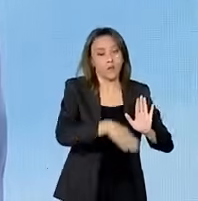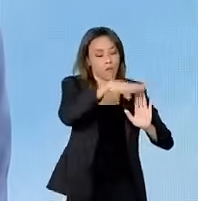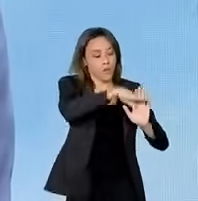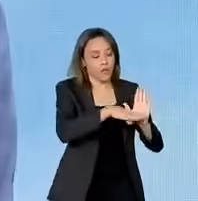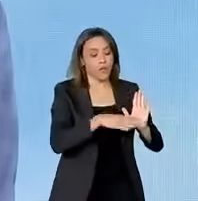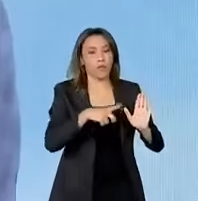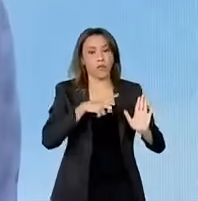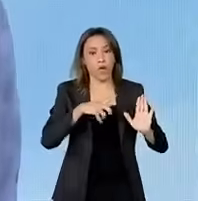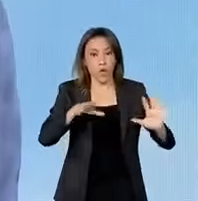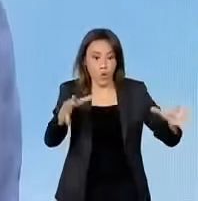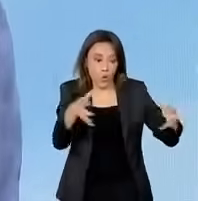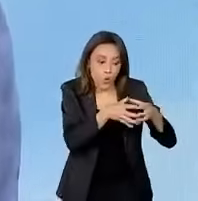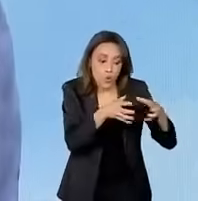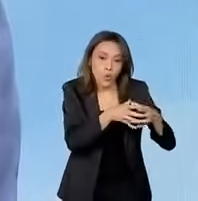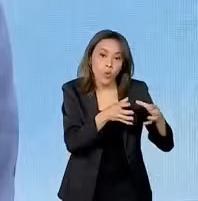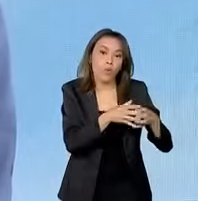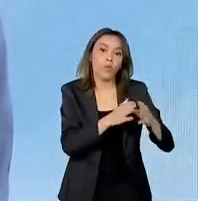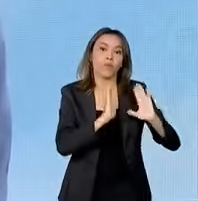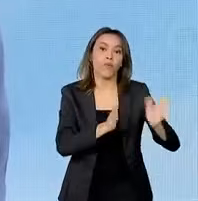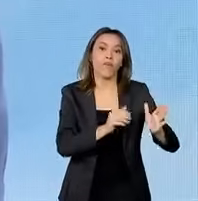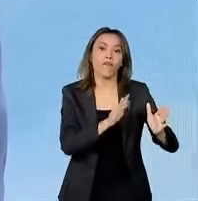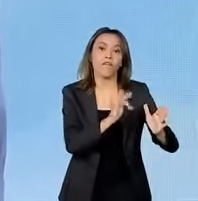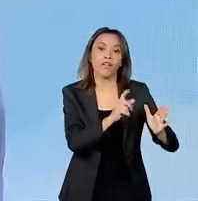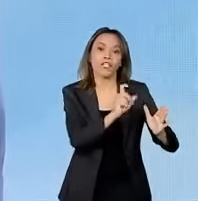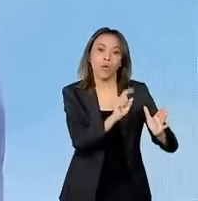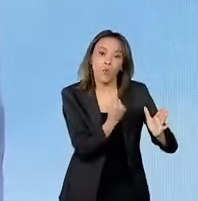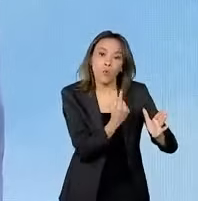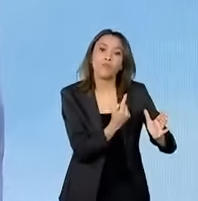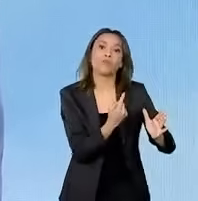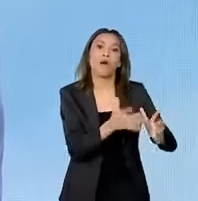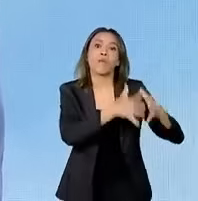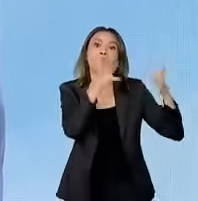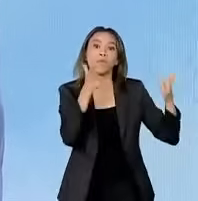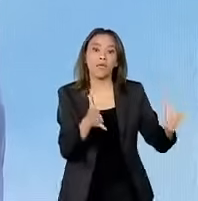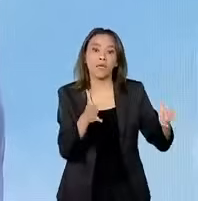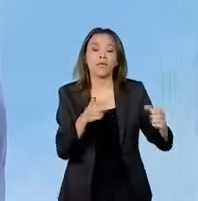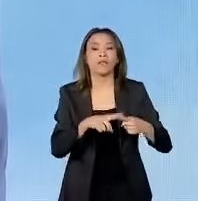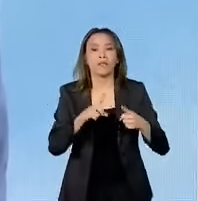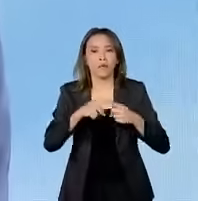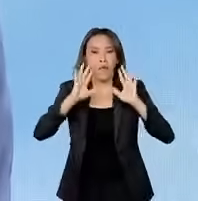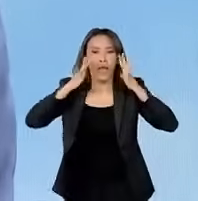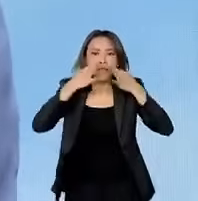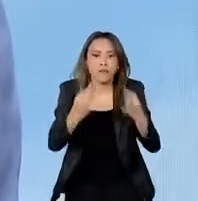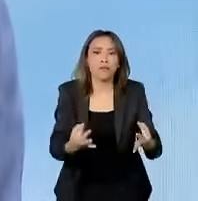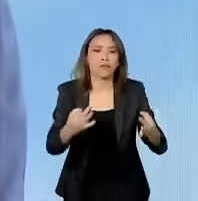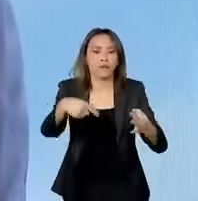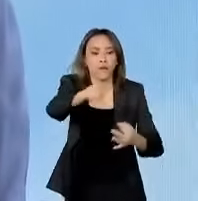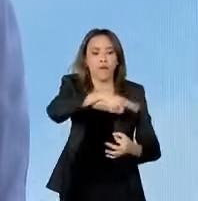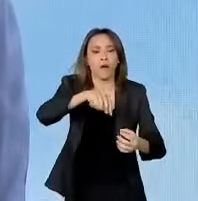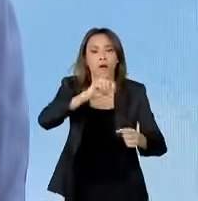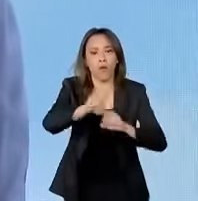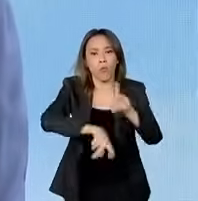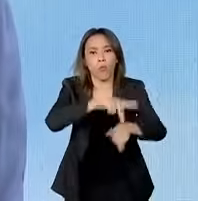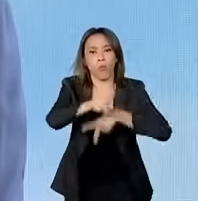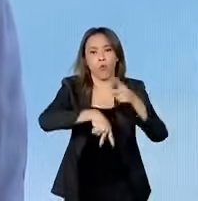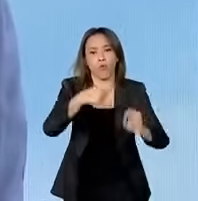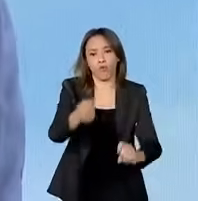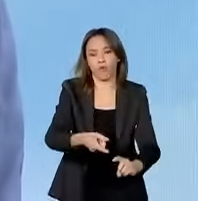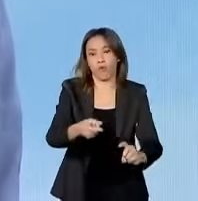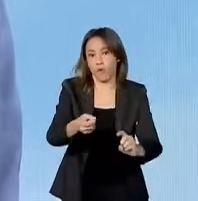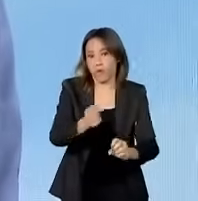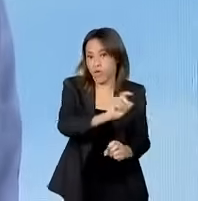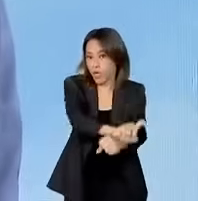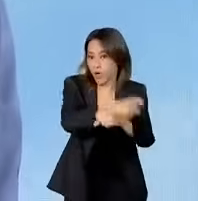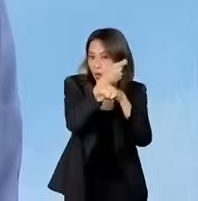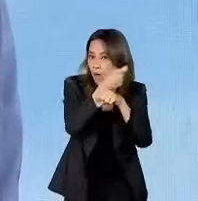1, prioriza quilombolas e comunidades indígenas, numa restauração